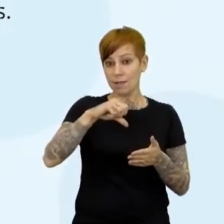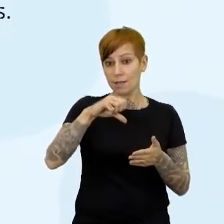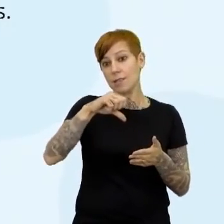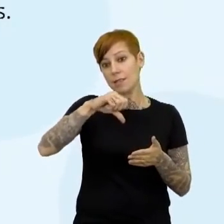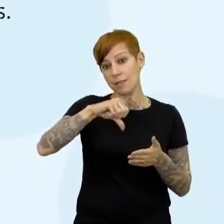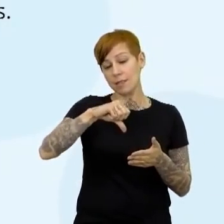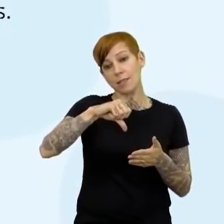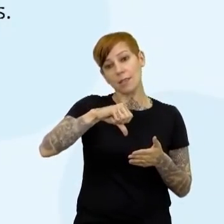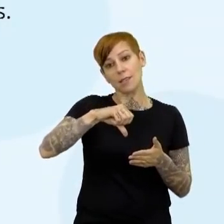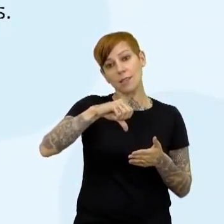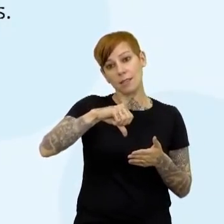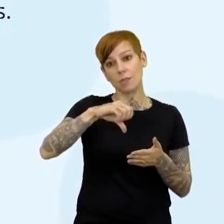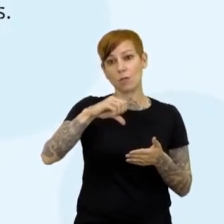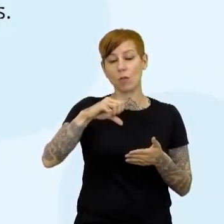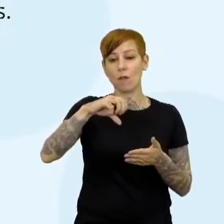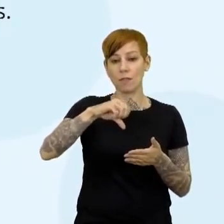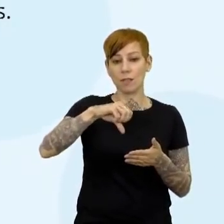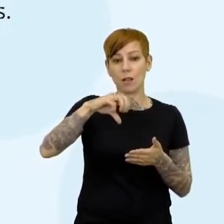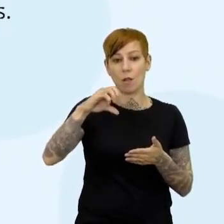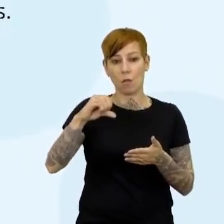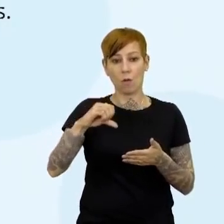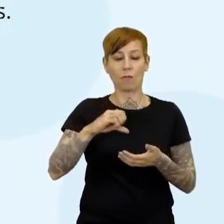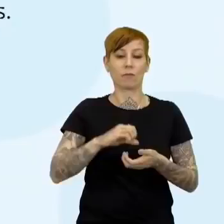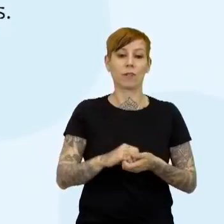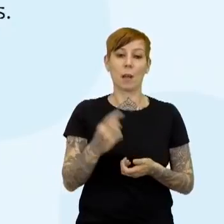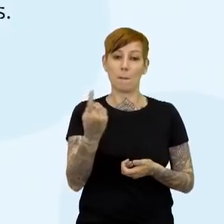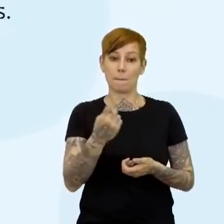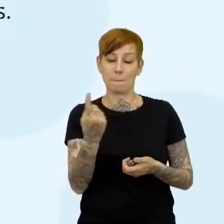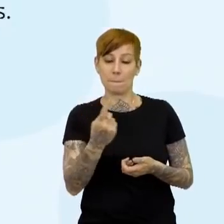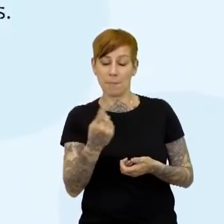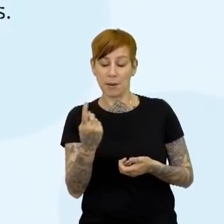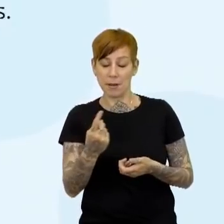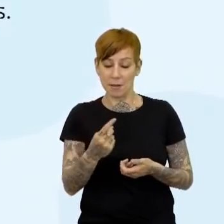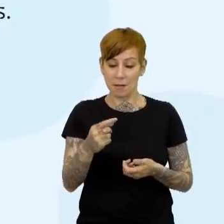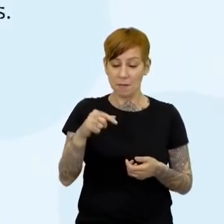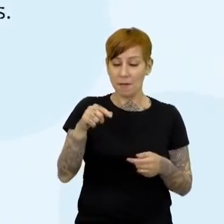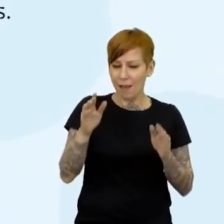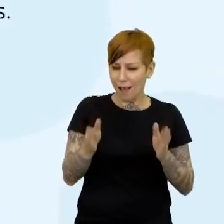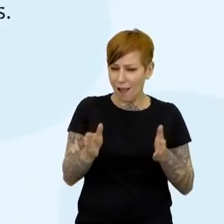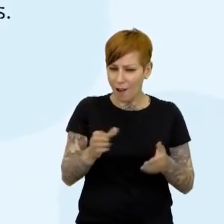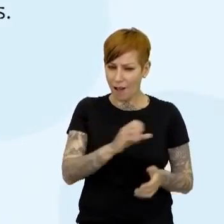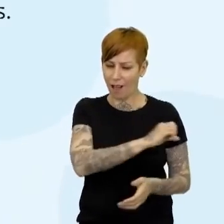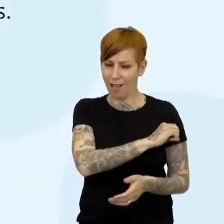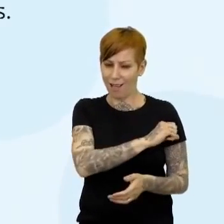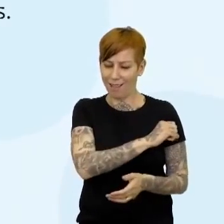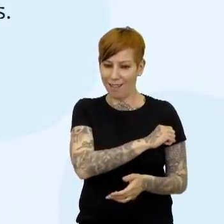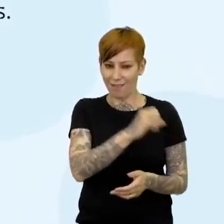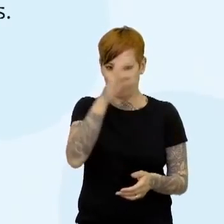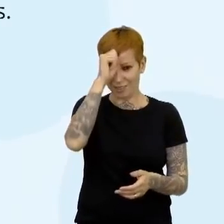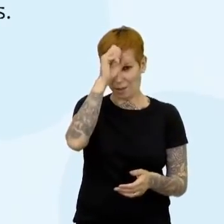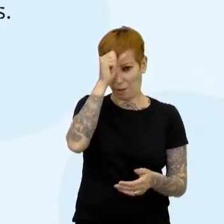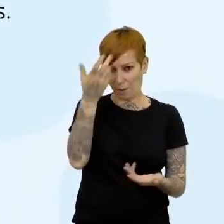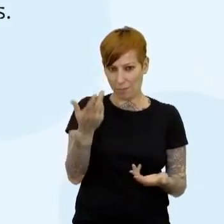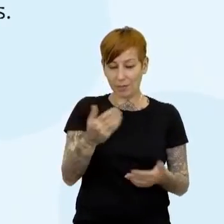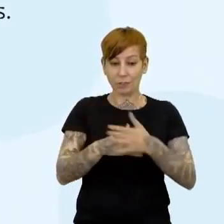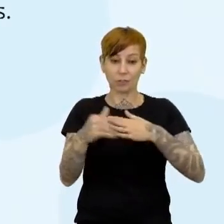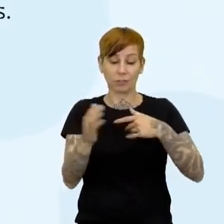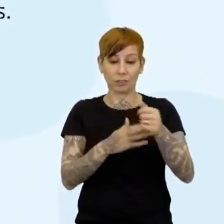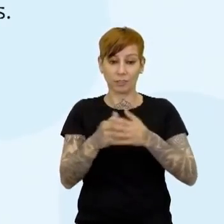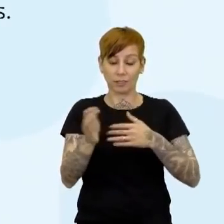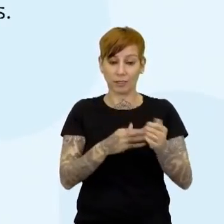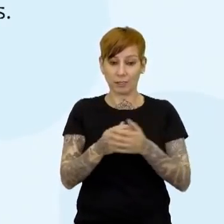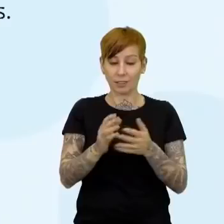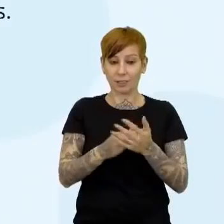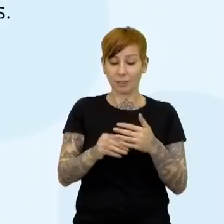0909 é a primeira vez que vocês veem isso aqui no ensino básico do nono ano tá certo é uma habilidade que trata sobre